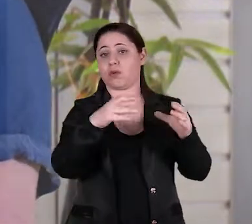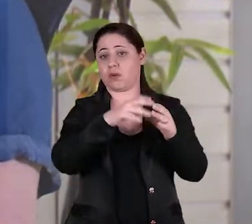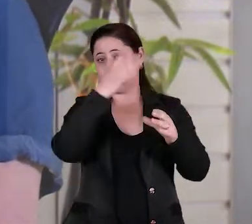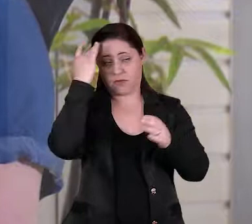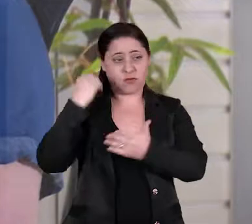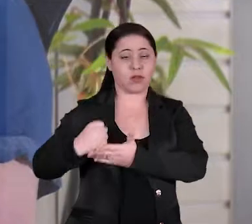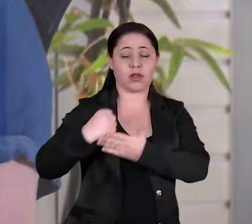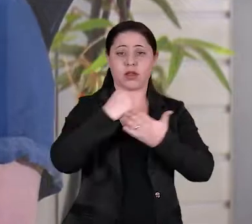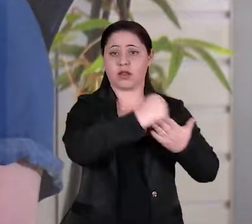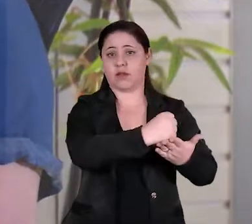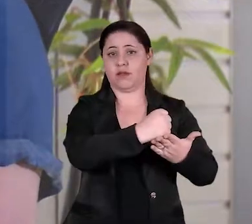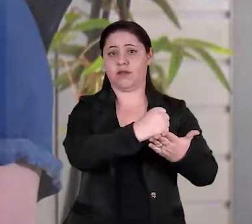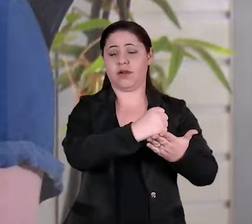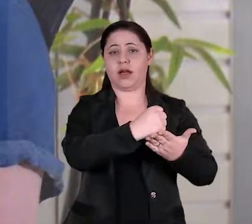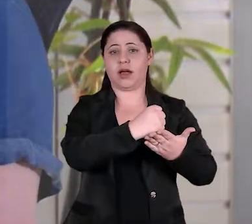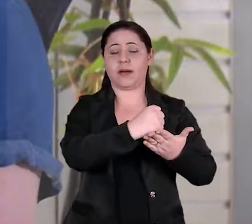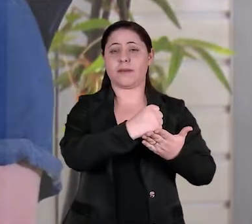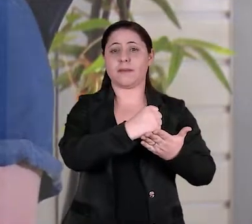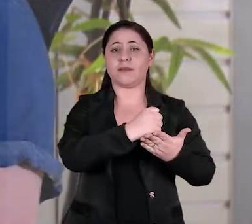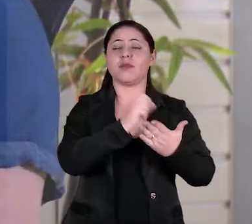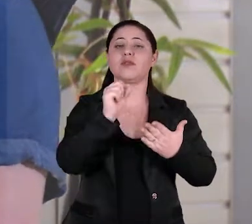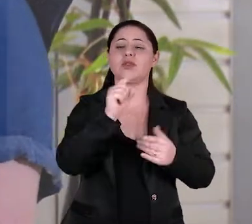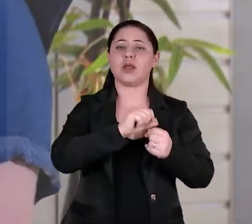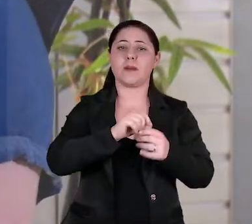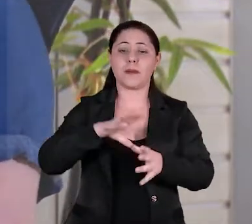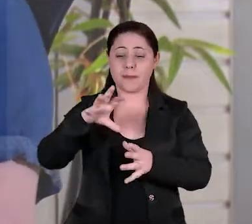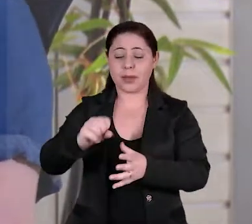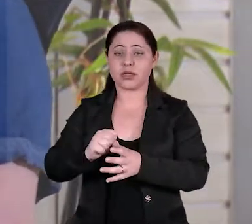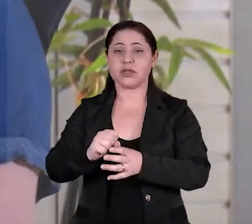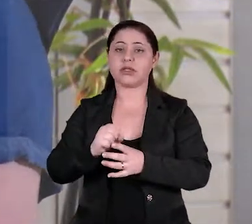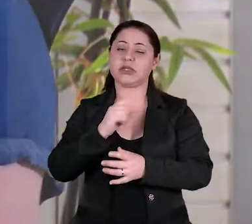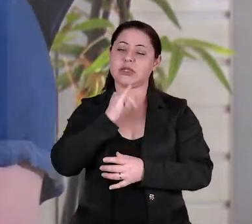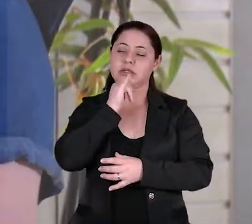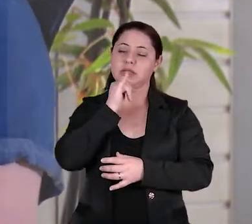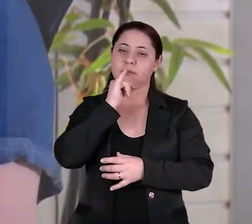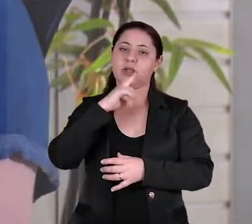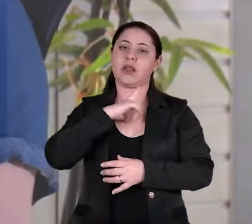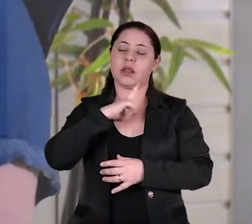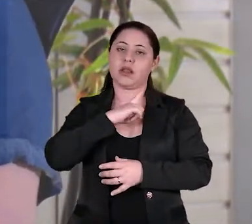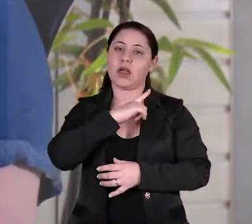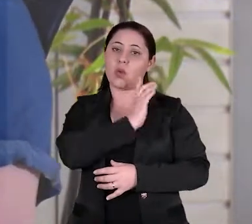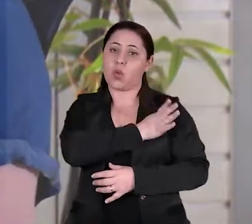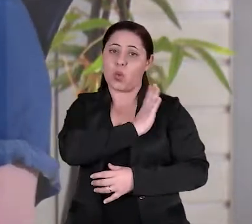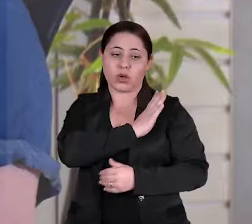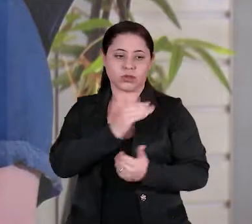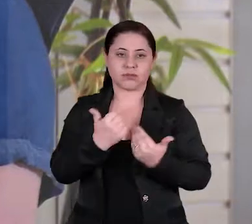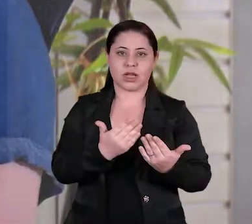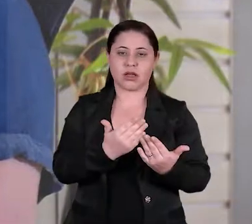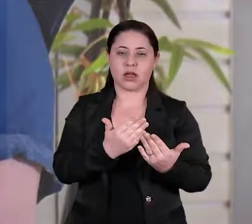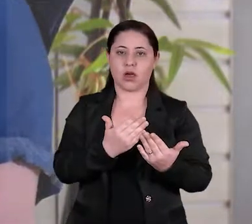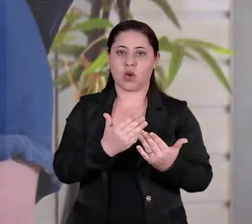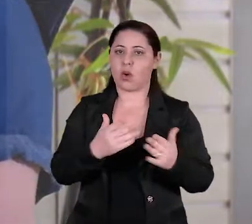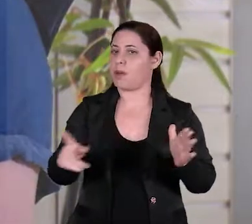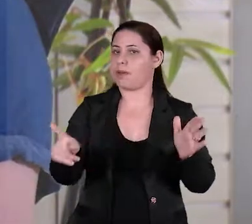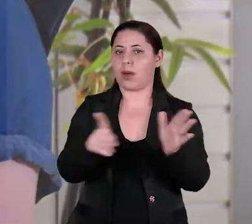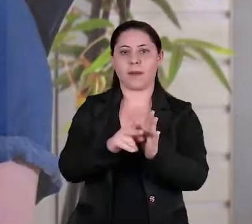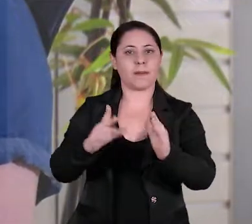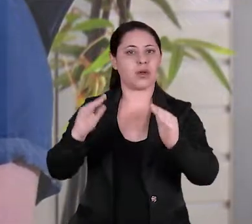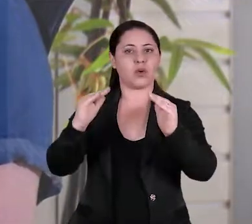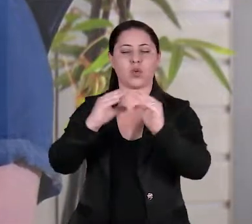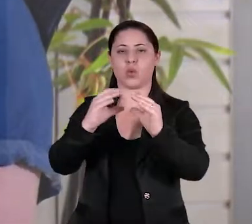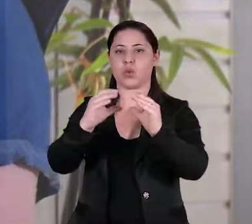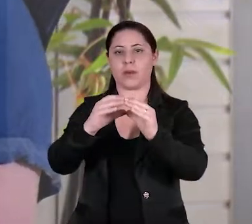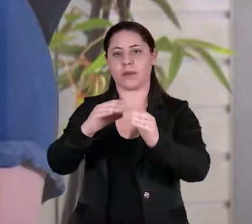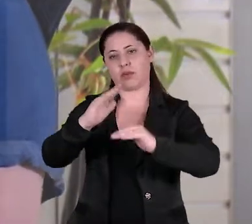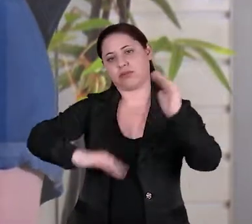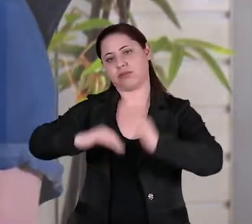que vai levar o órgão, ela vem captar o órgão. Se eu tenho um doador de coração, a equipe do coração vem captar o seu órgão. A equipe do fígado vem captar